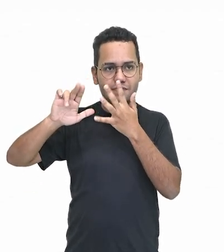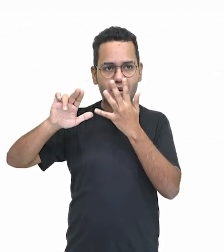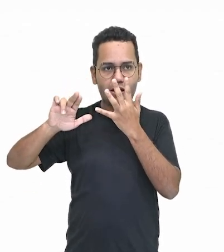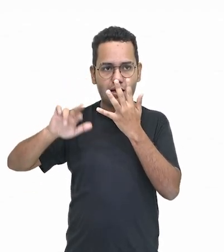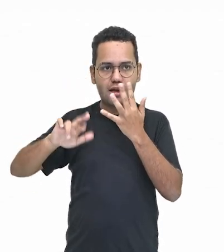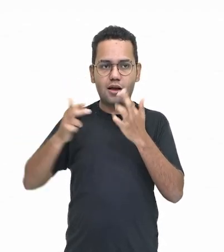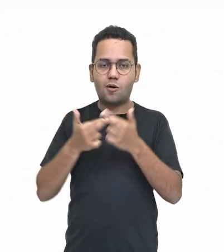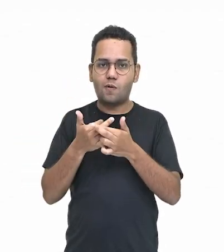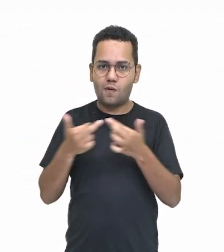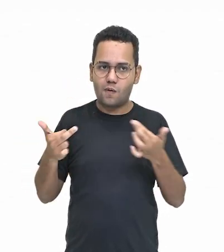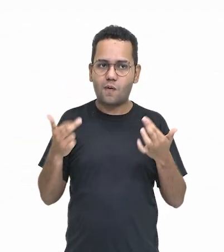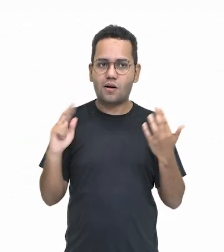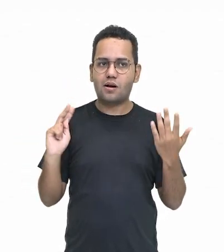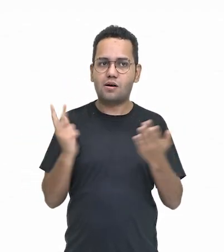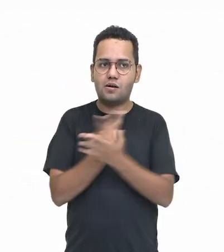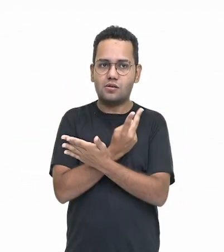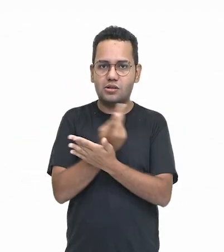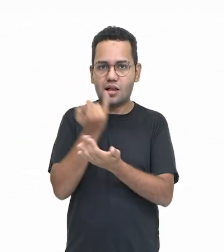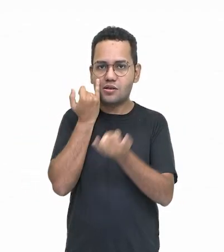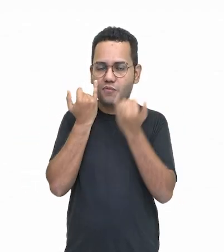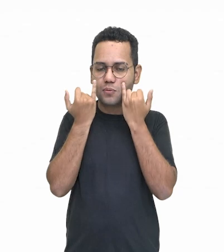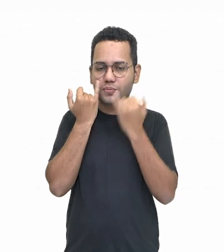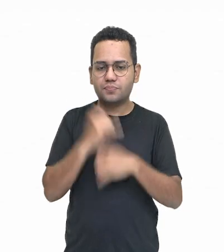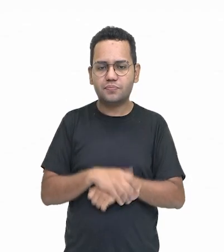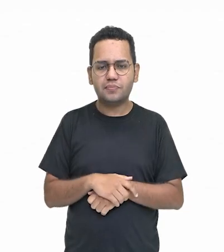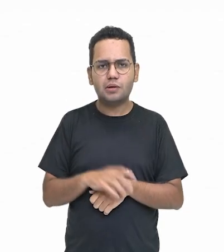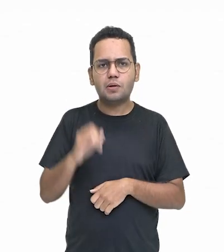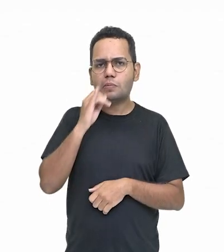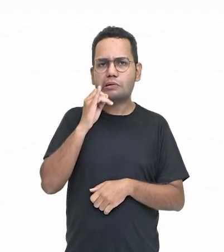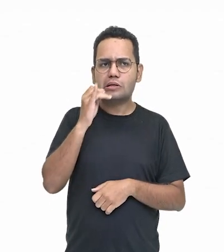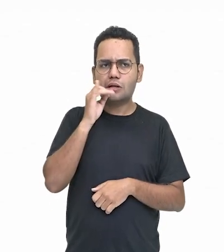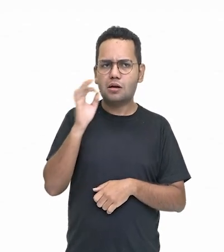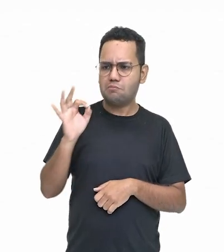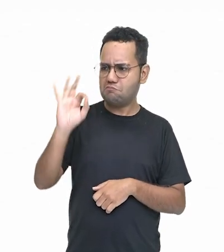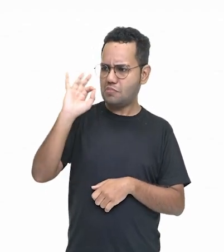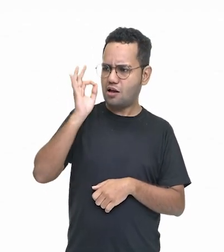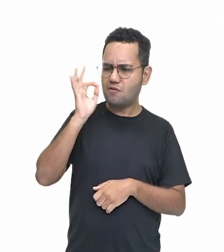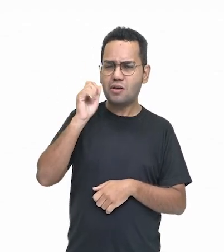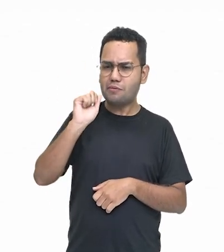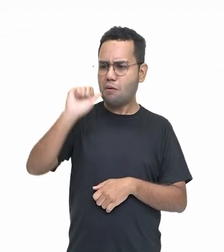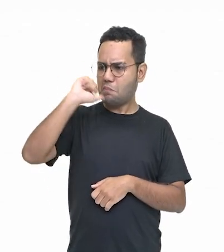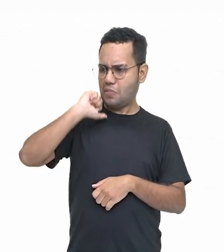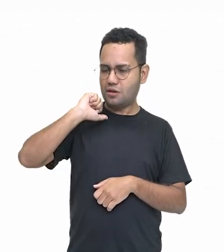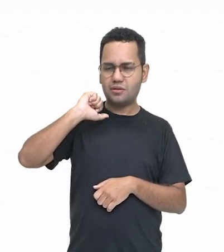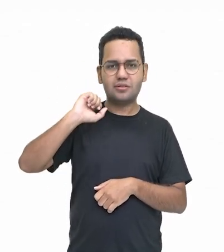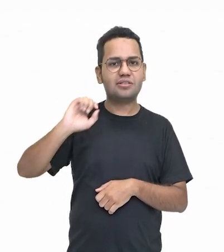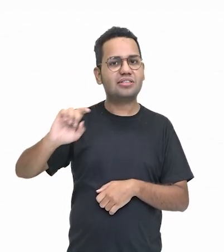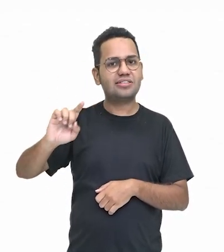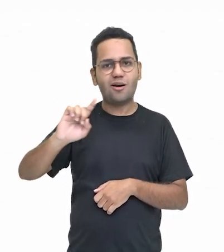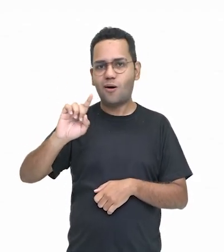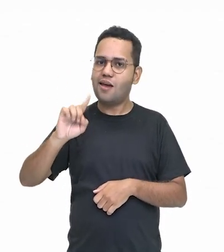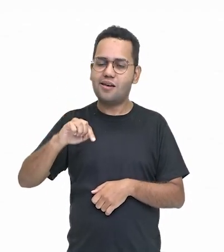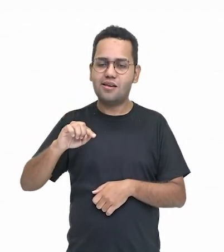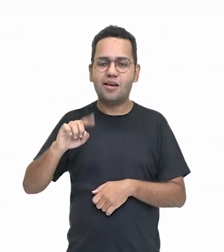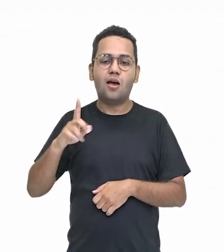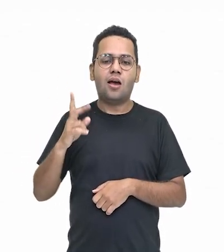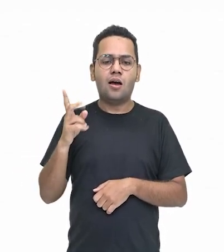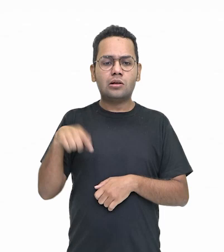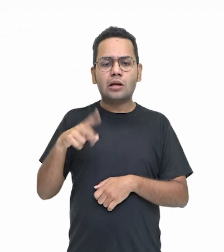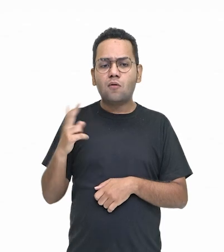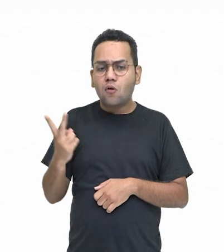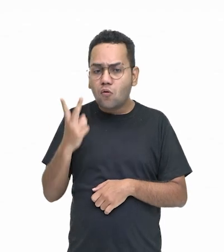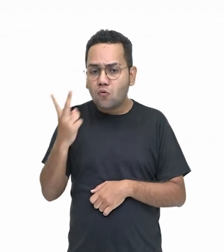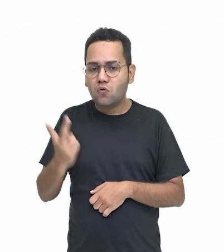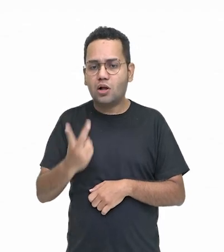poderíamos argumentar que o café não é apenas uma bebida, mas sim um valor simbólico, como parte